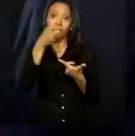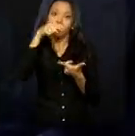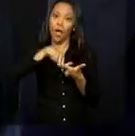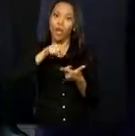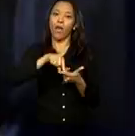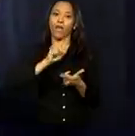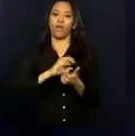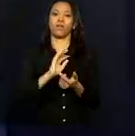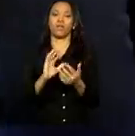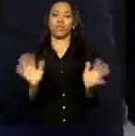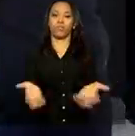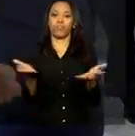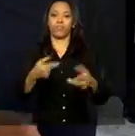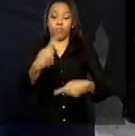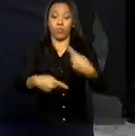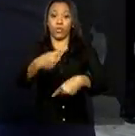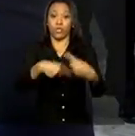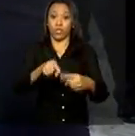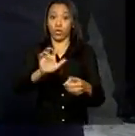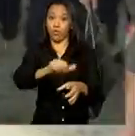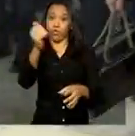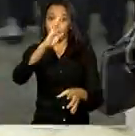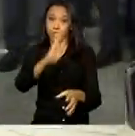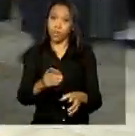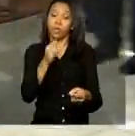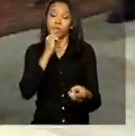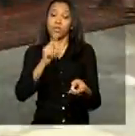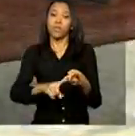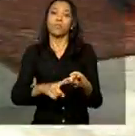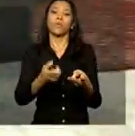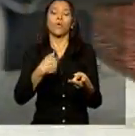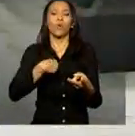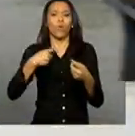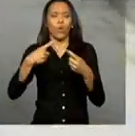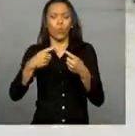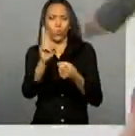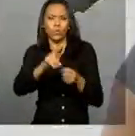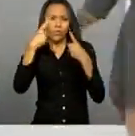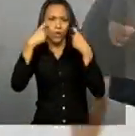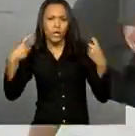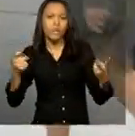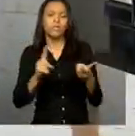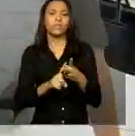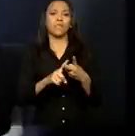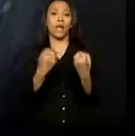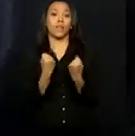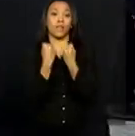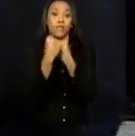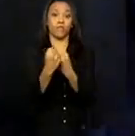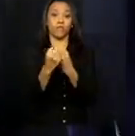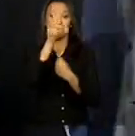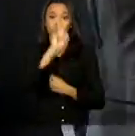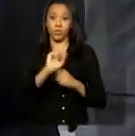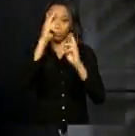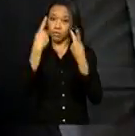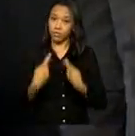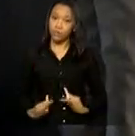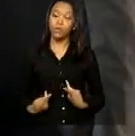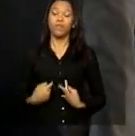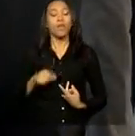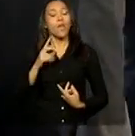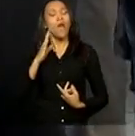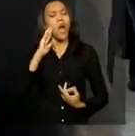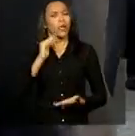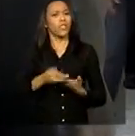política externa, como o multilateralismo, a rejeição do uso da violência, a defesa dos direitos humanos, né? E acredito que esse é